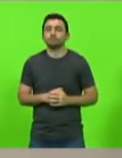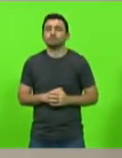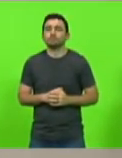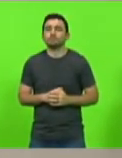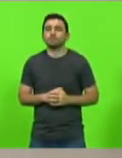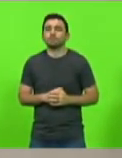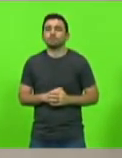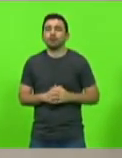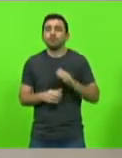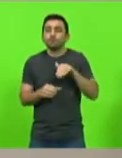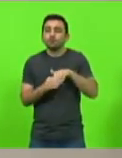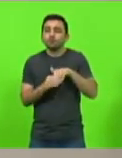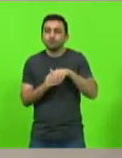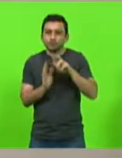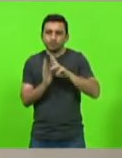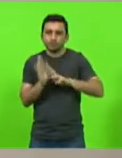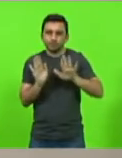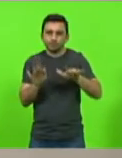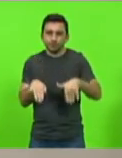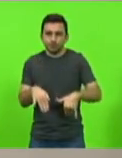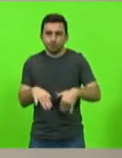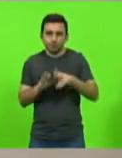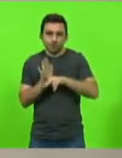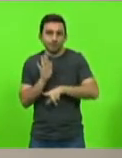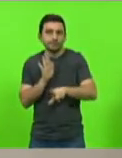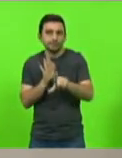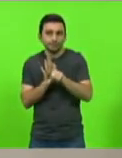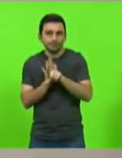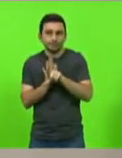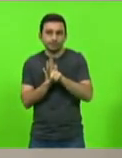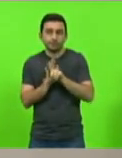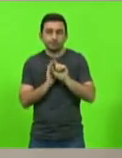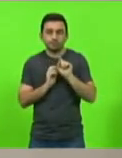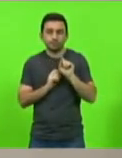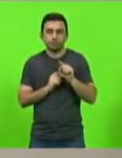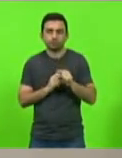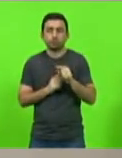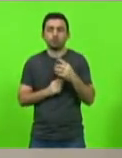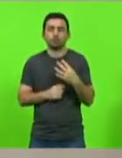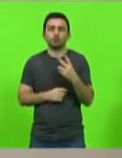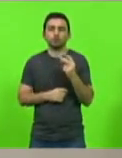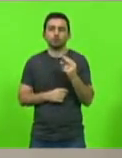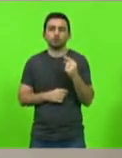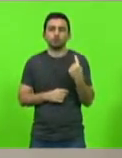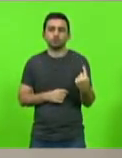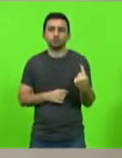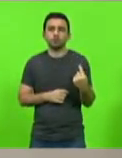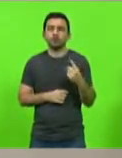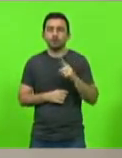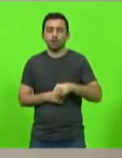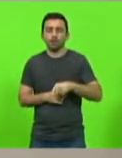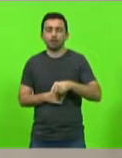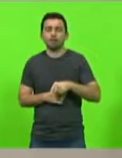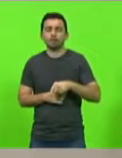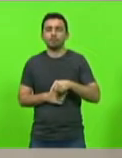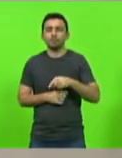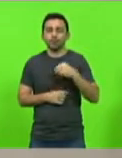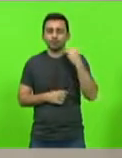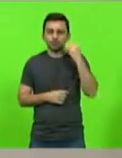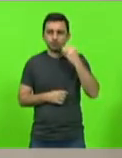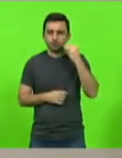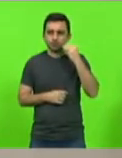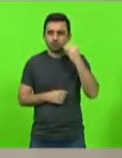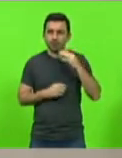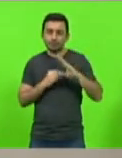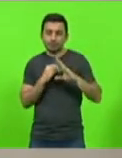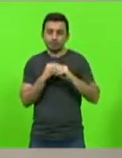Votação da redação final do projeto de lei 216.4 de 2021, autor deputado Márcio Machado, altera o anexo segundo da